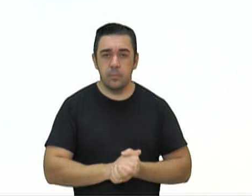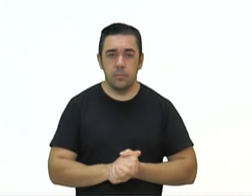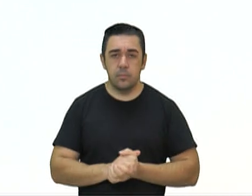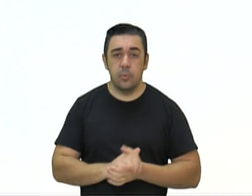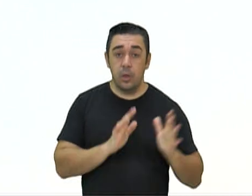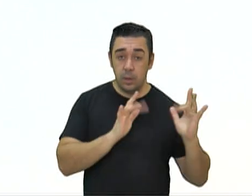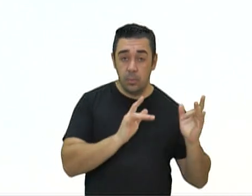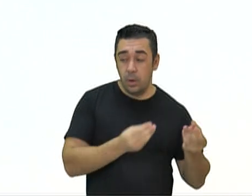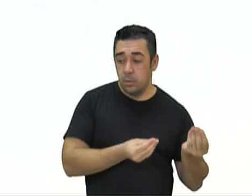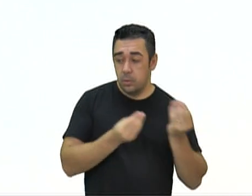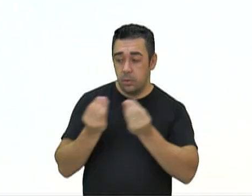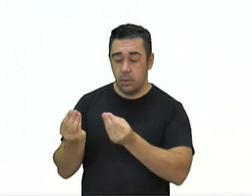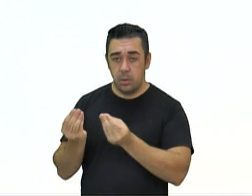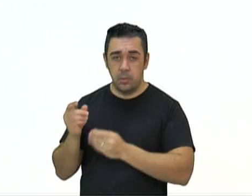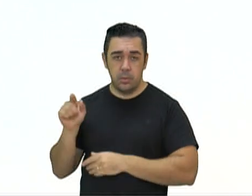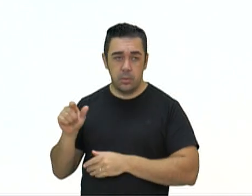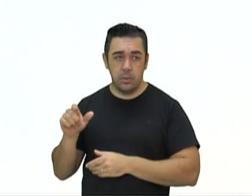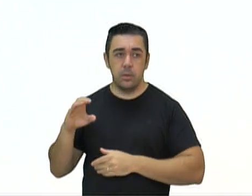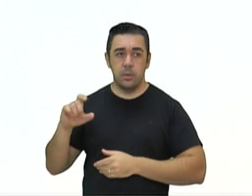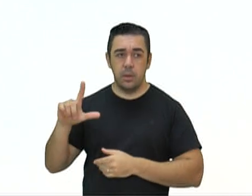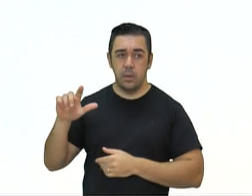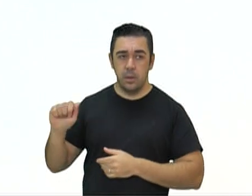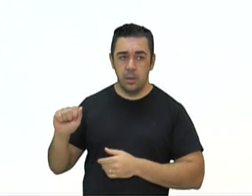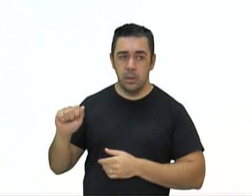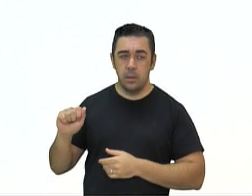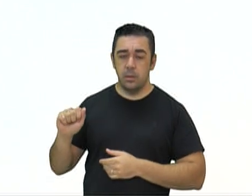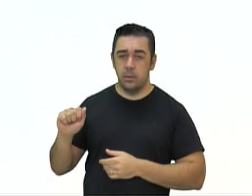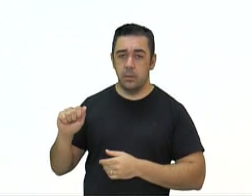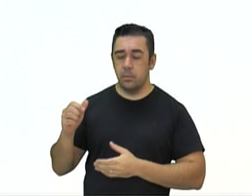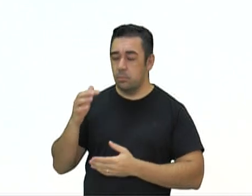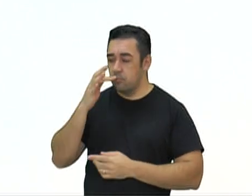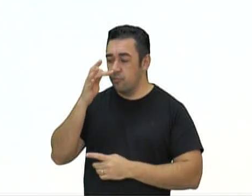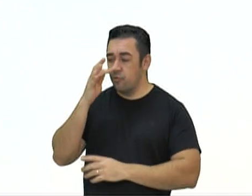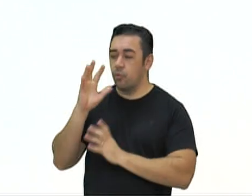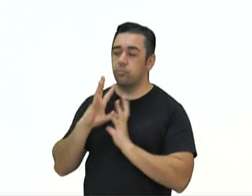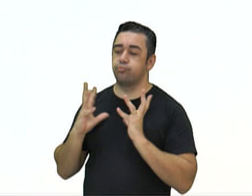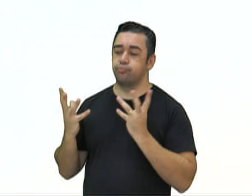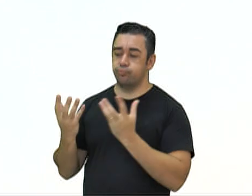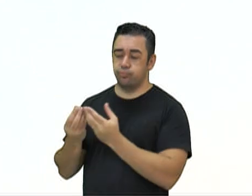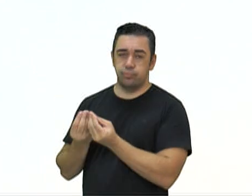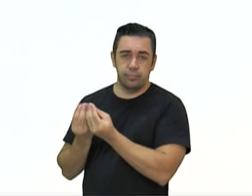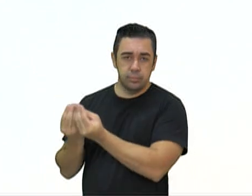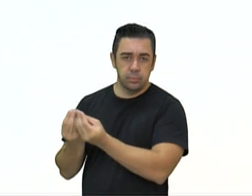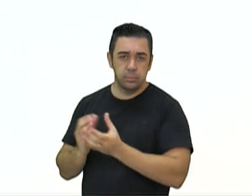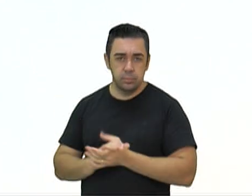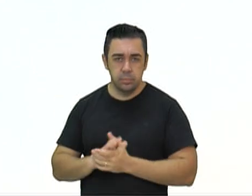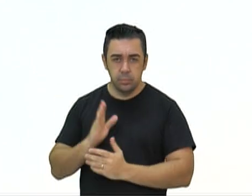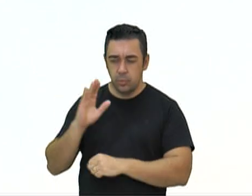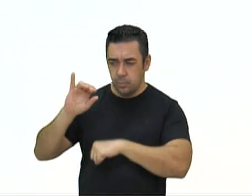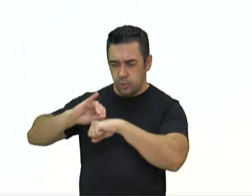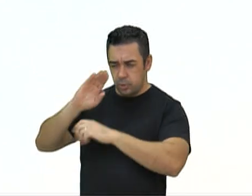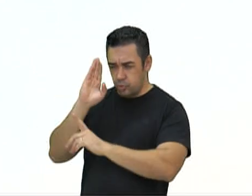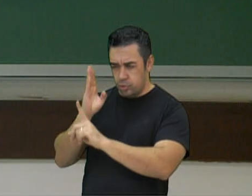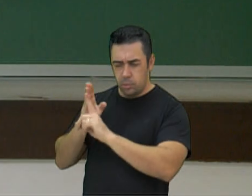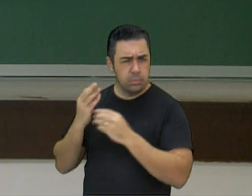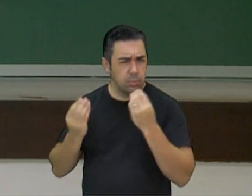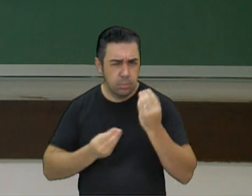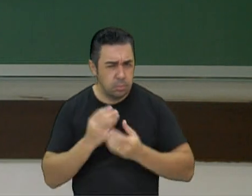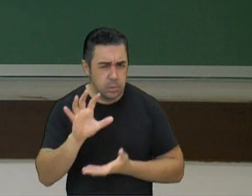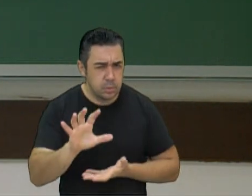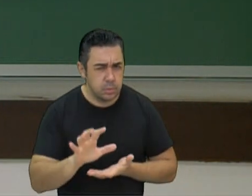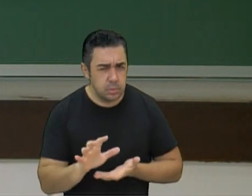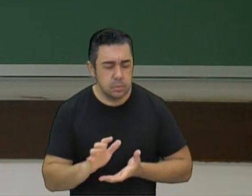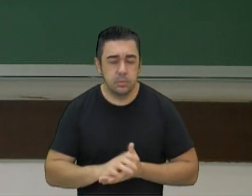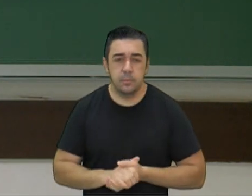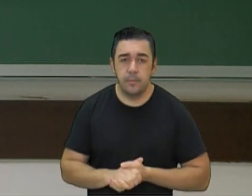namorado deu a Célia, que é objeto indireto, um buquê, objeto direto. Professora, não entendi, explica melhor, como é que ficou isso? Então,